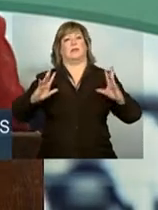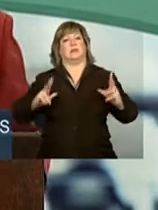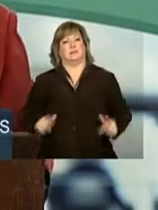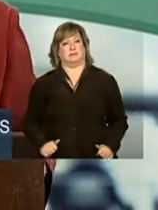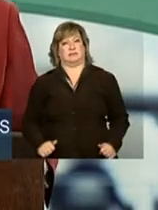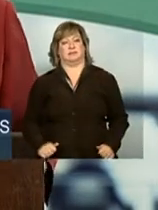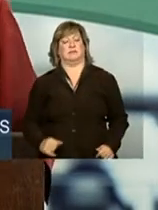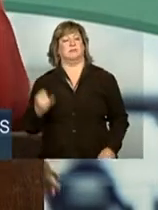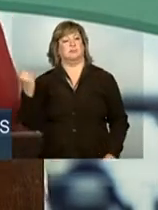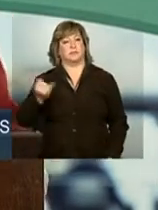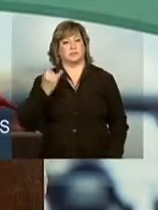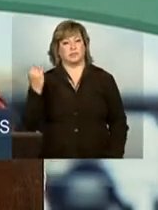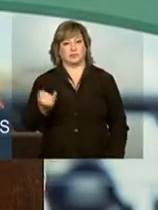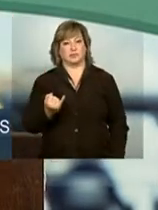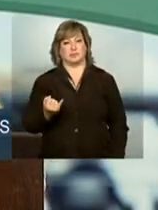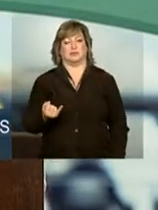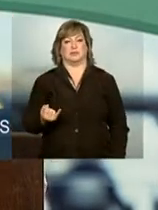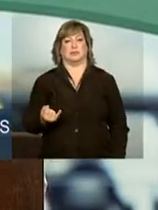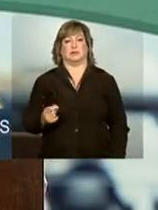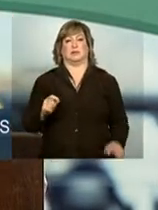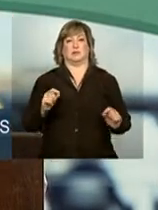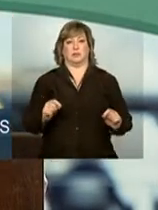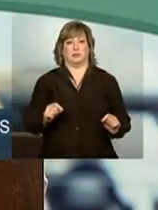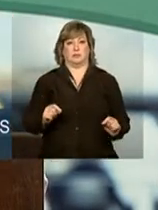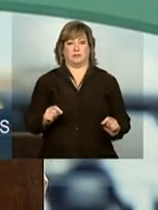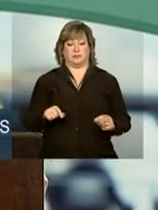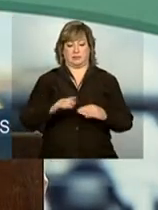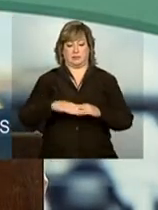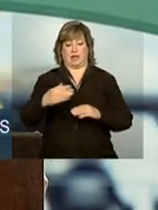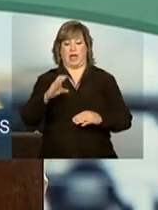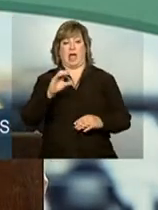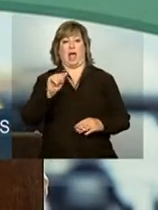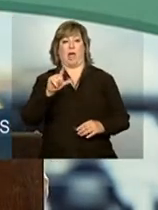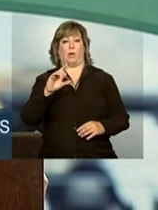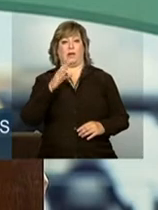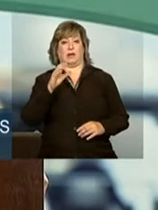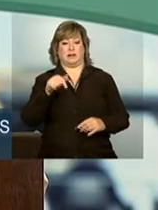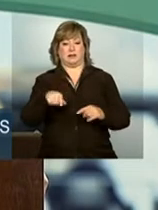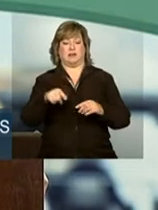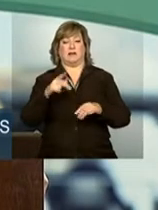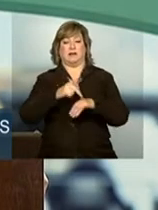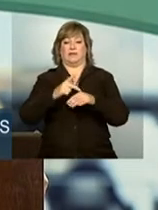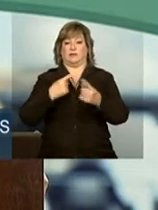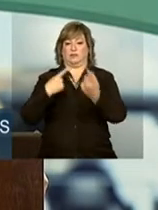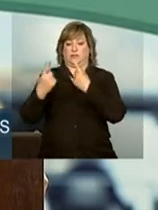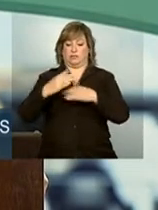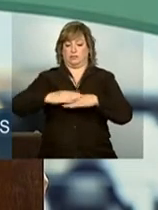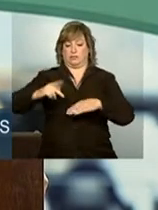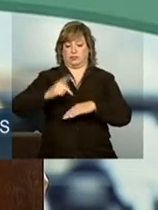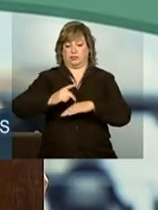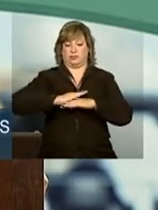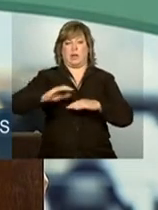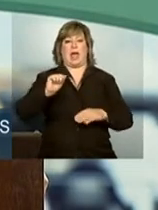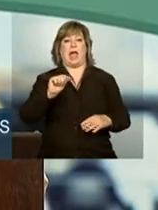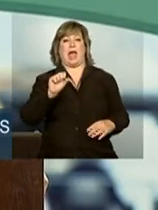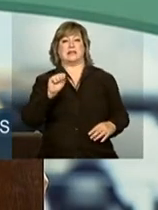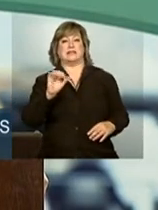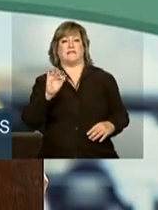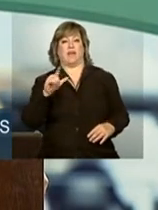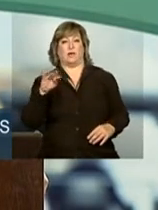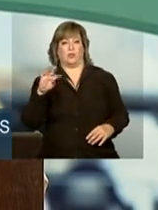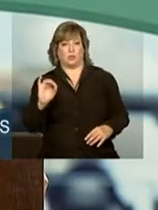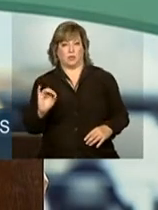É fundamental que, ao par da calçada e ao par do asfalto, venha também melhoria